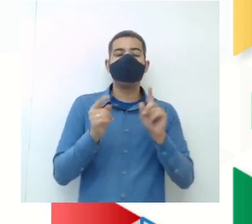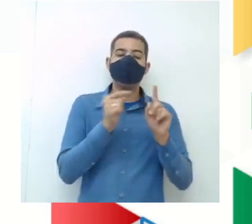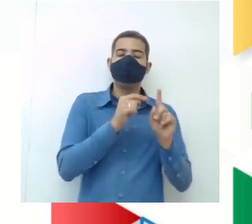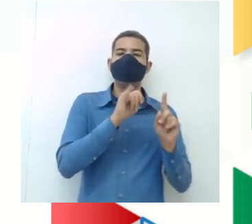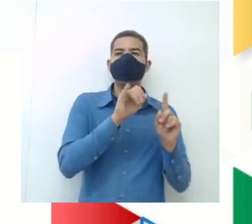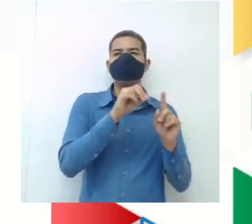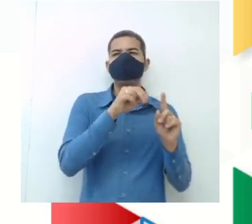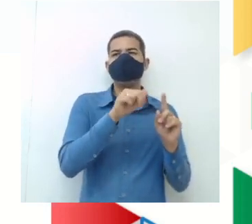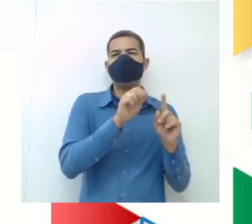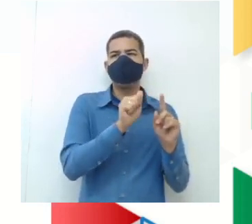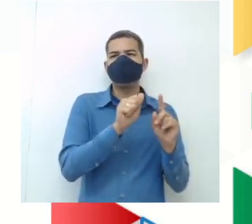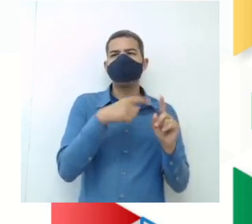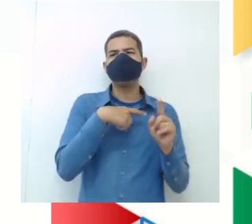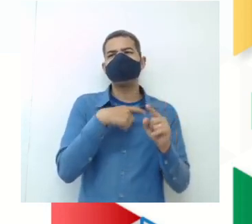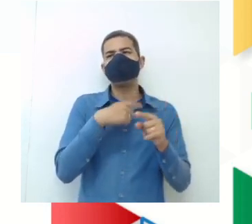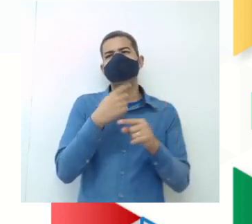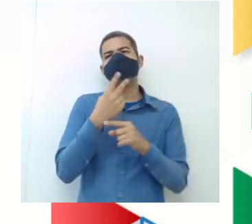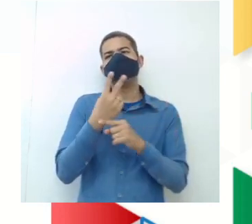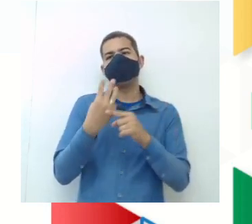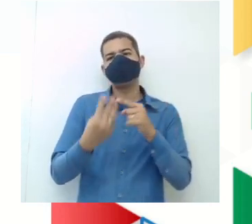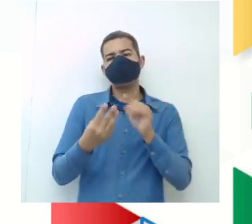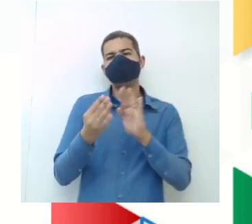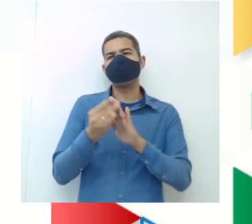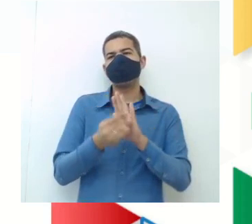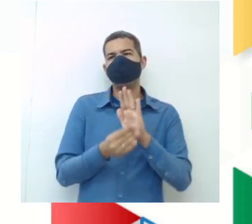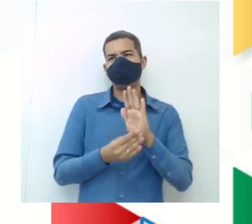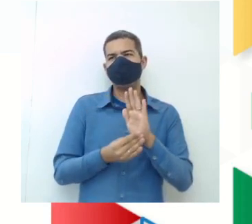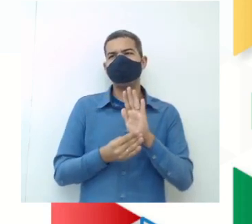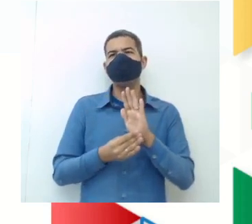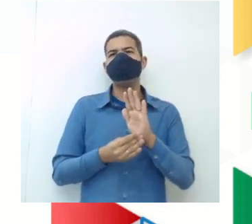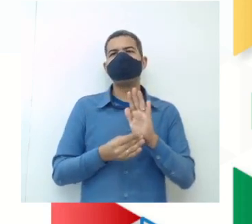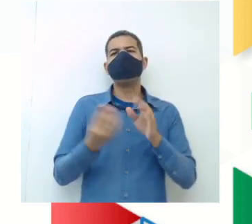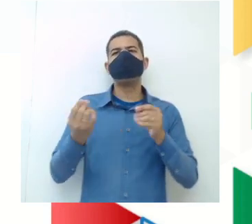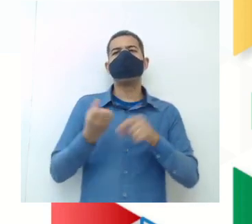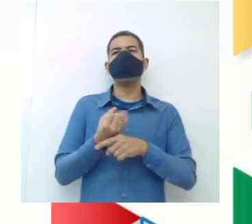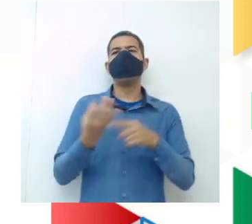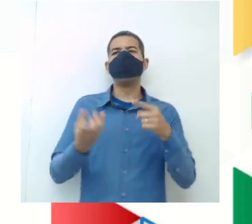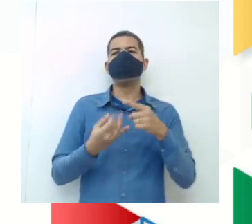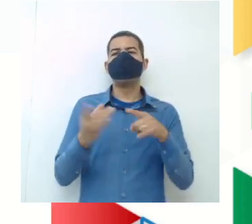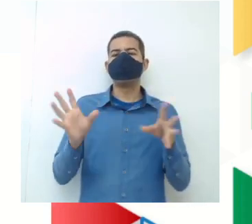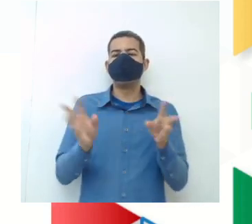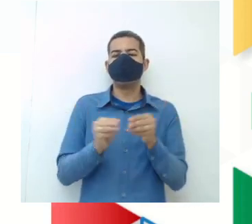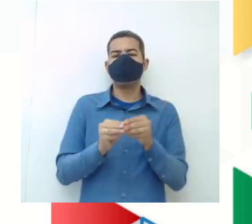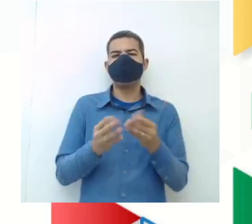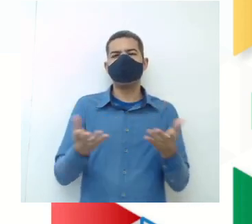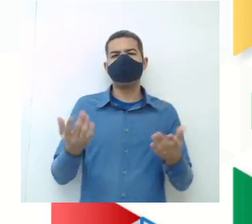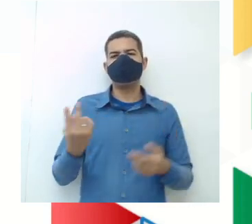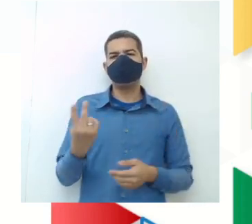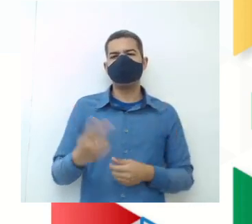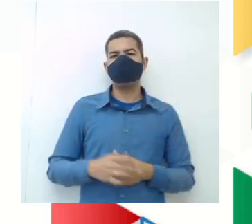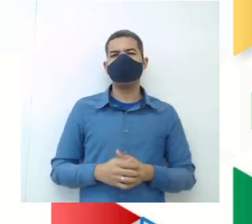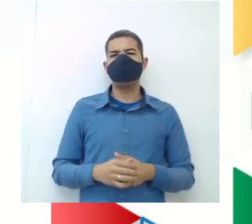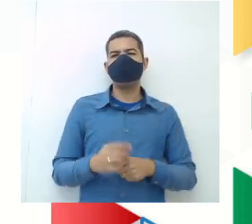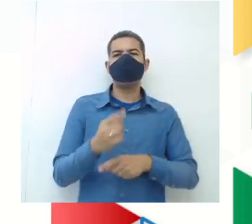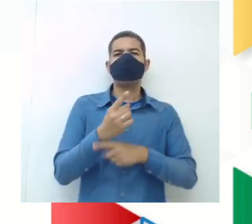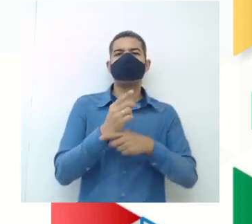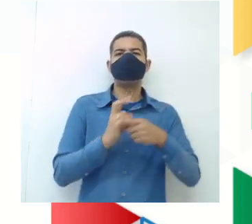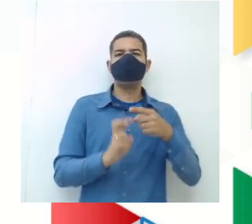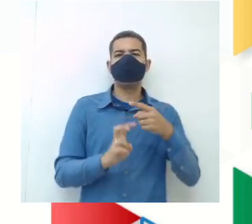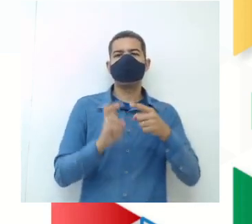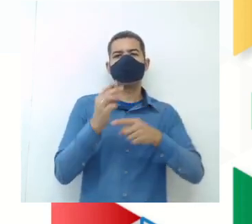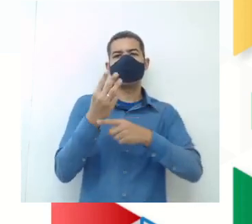dois juntos contribuíram. Vamos lá fazer a soma, então. 1/5 mais 2/3. Fazendo essa